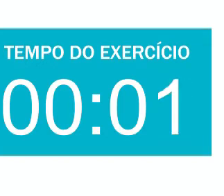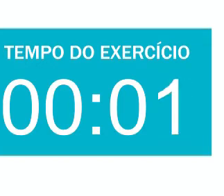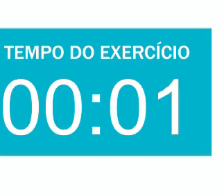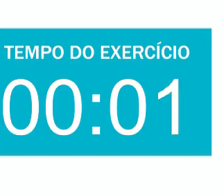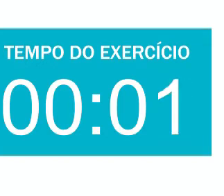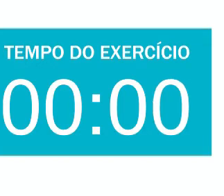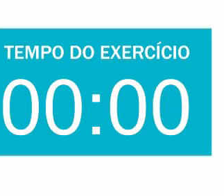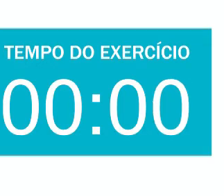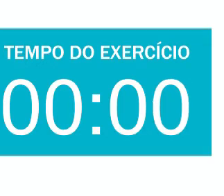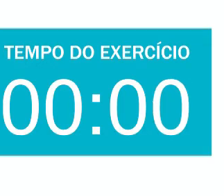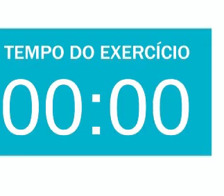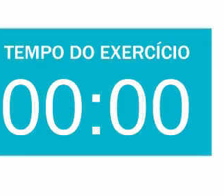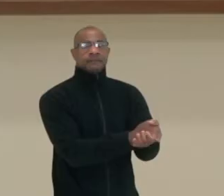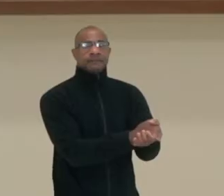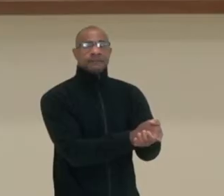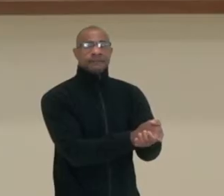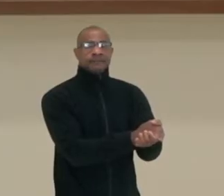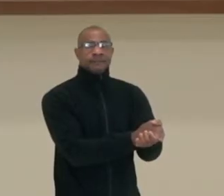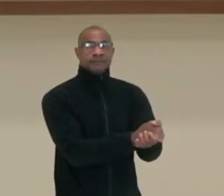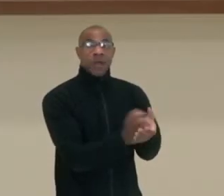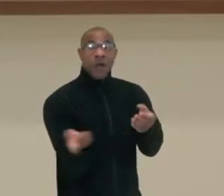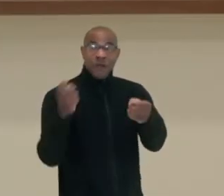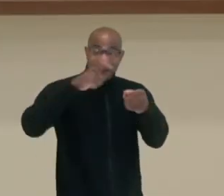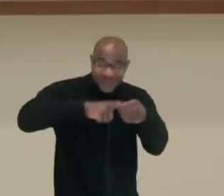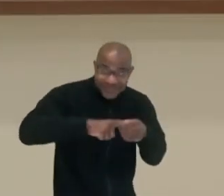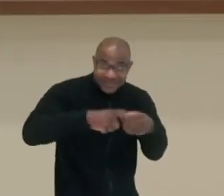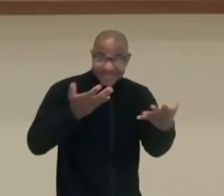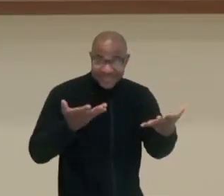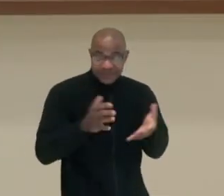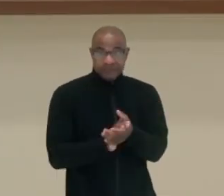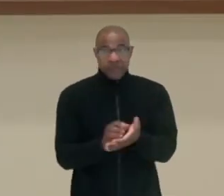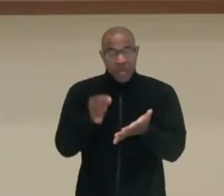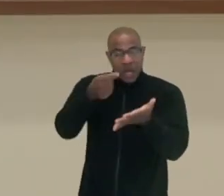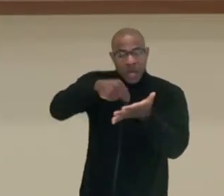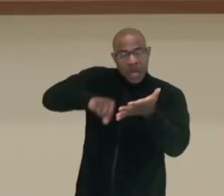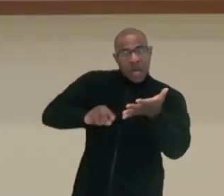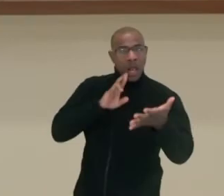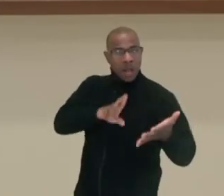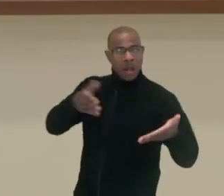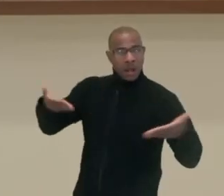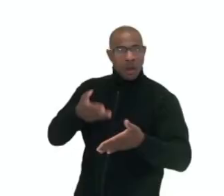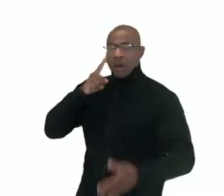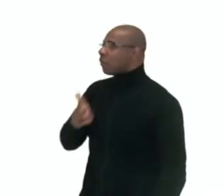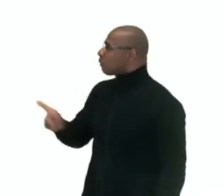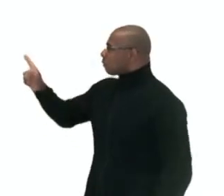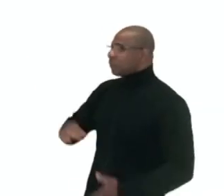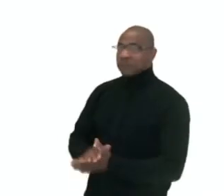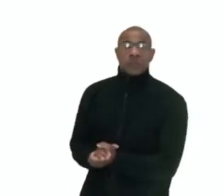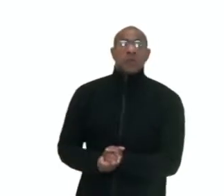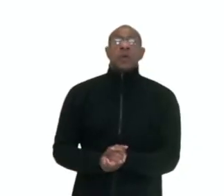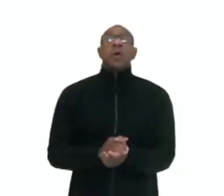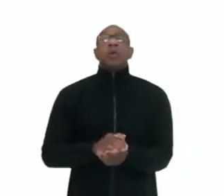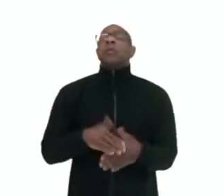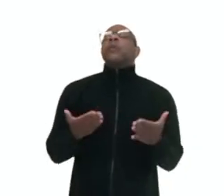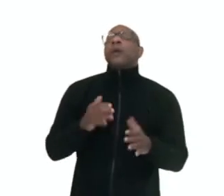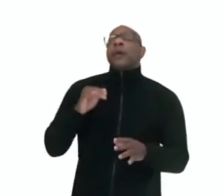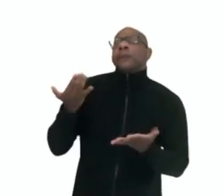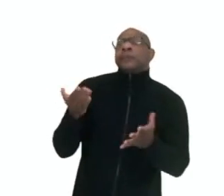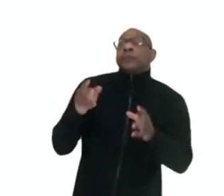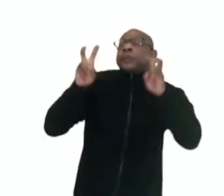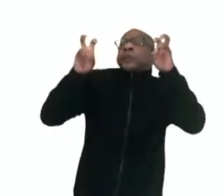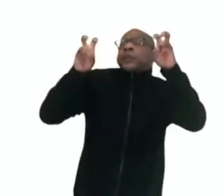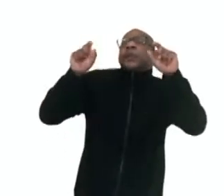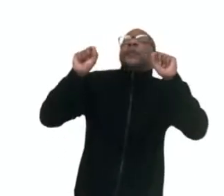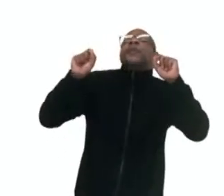Voltei, vamos gabaritar a atividade? Sobre o que trata a notícia? Então,